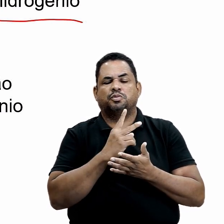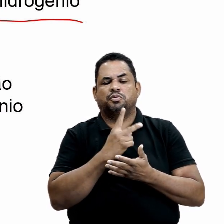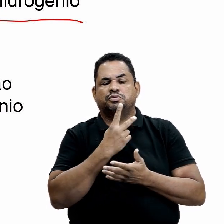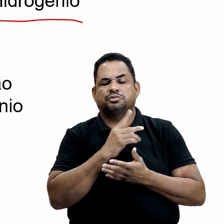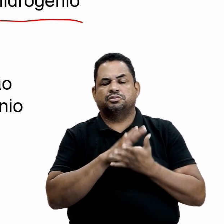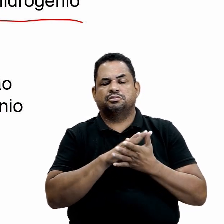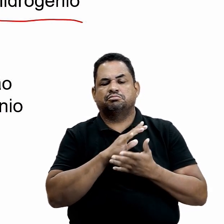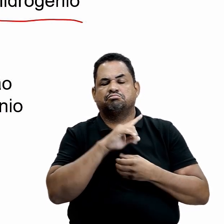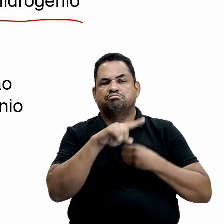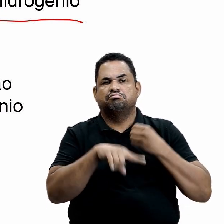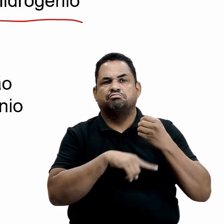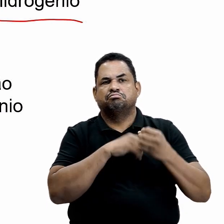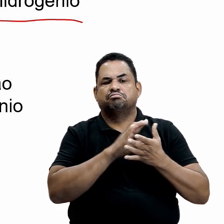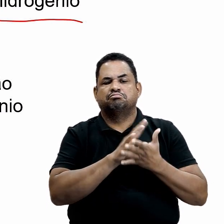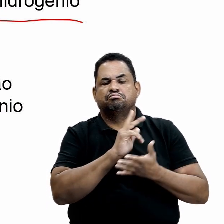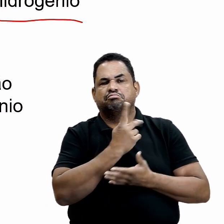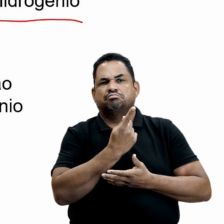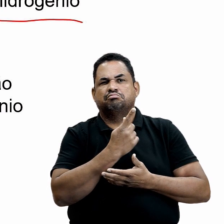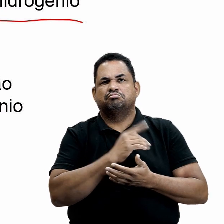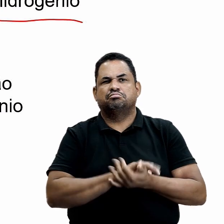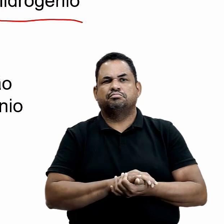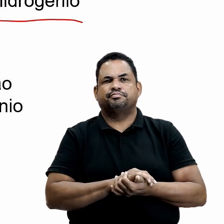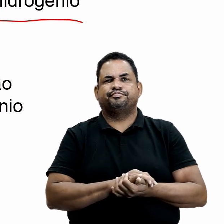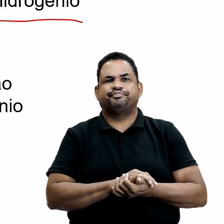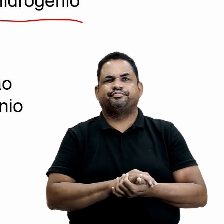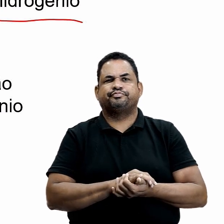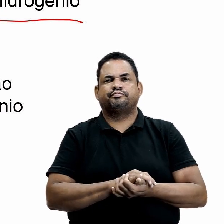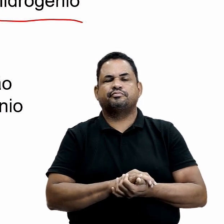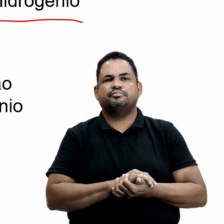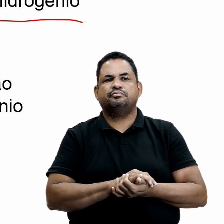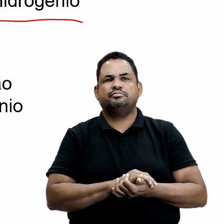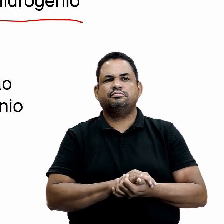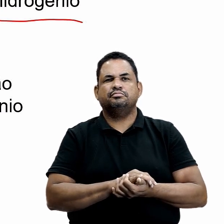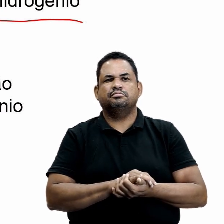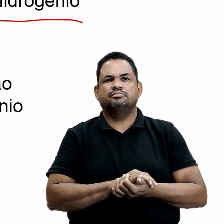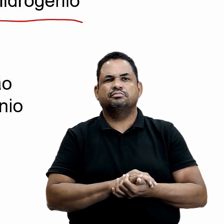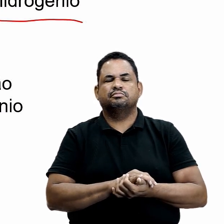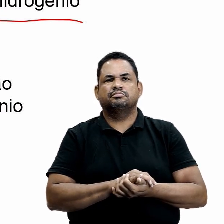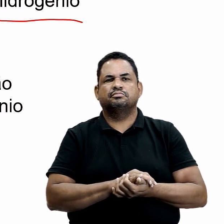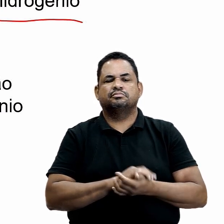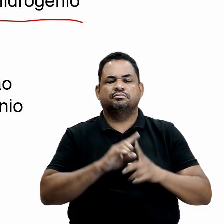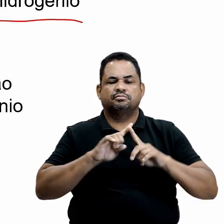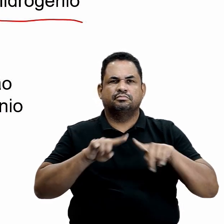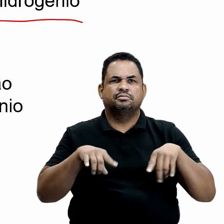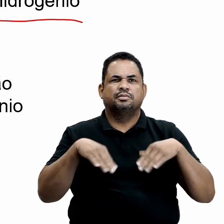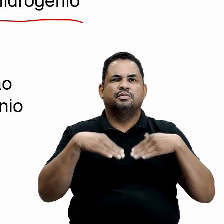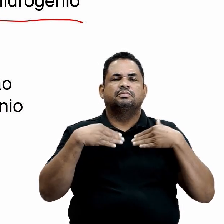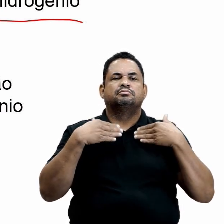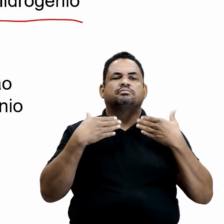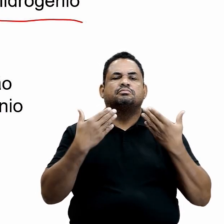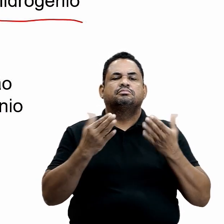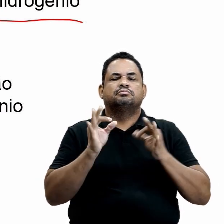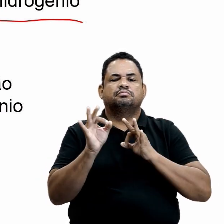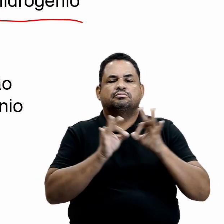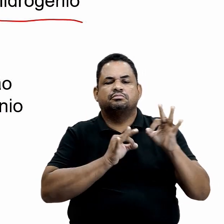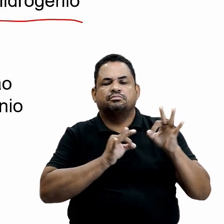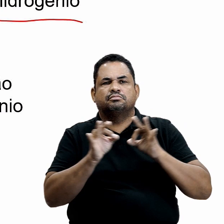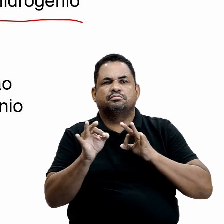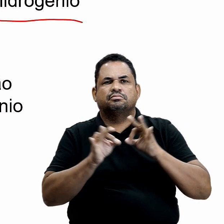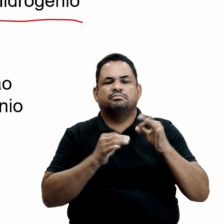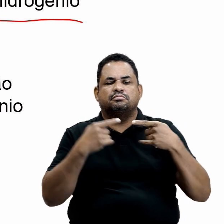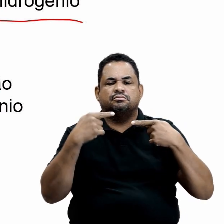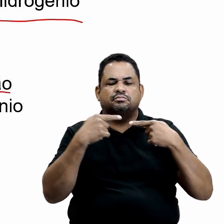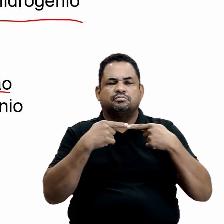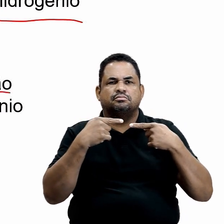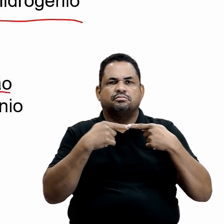colocar um embaixo. Então, O, H2, O, só tem um O. No entanto, ela é formada pela